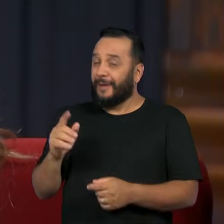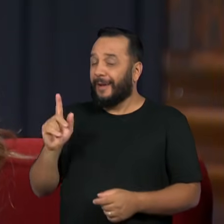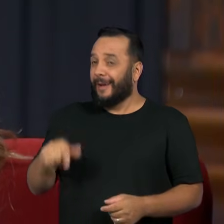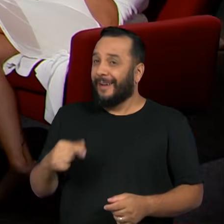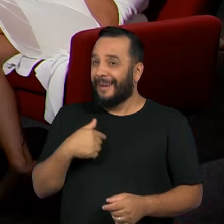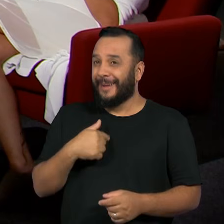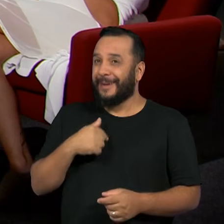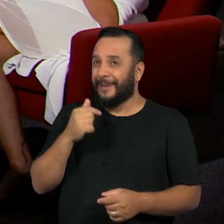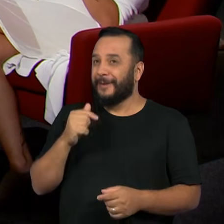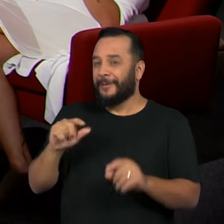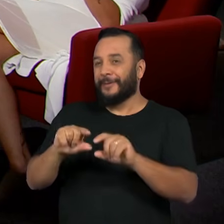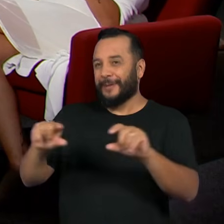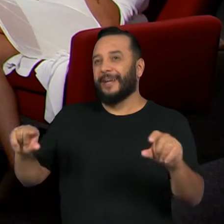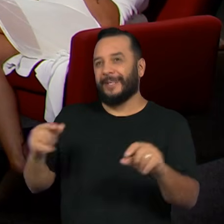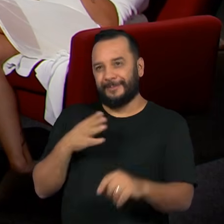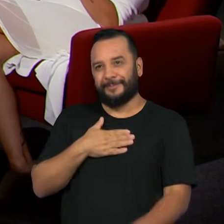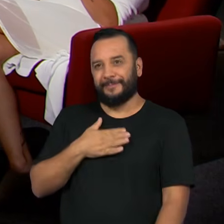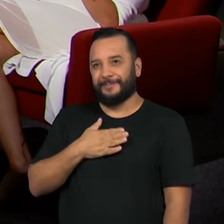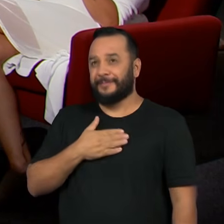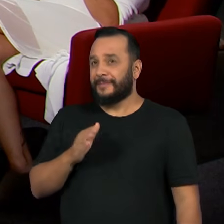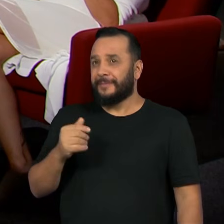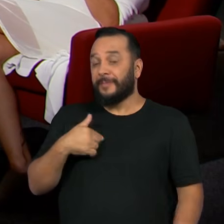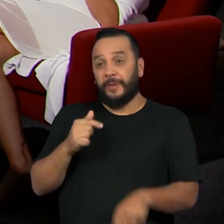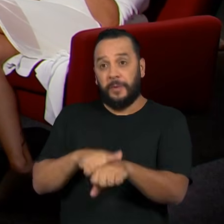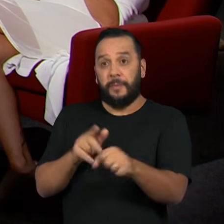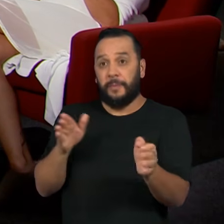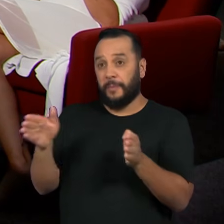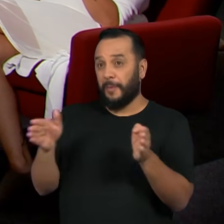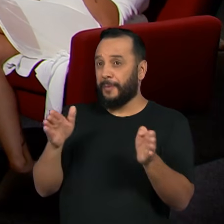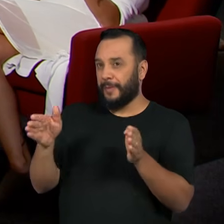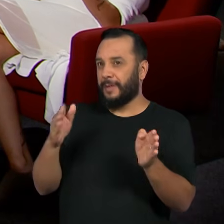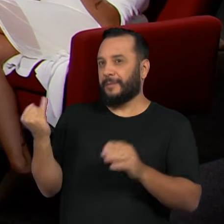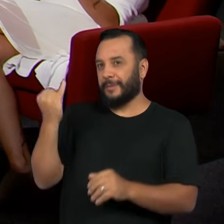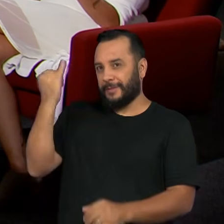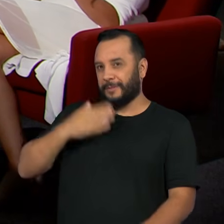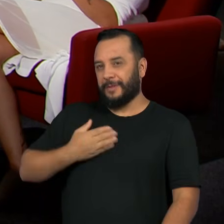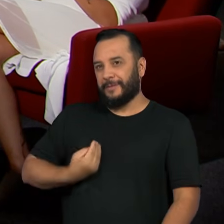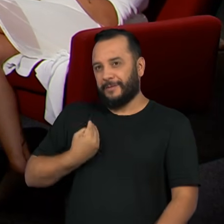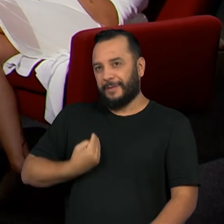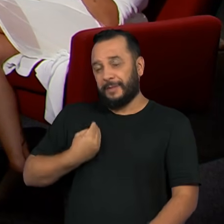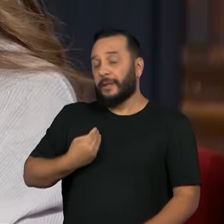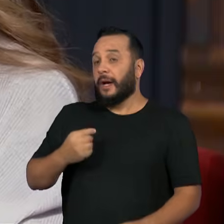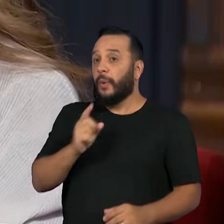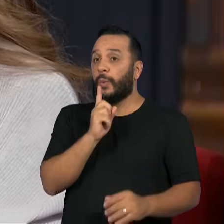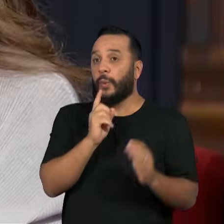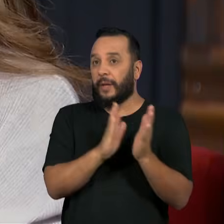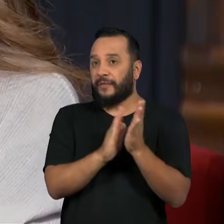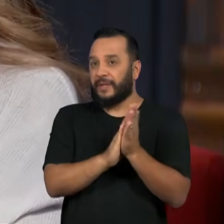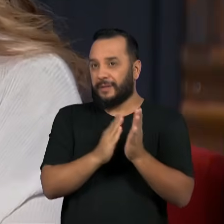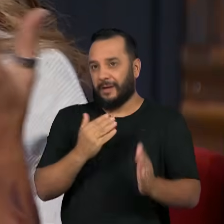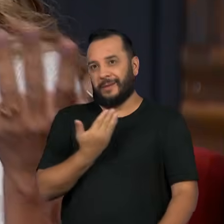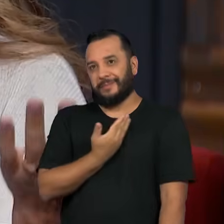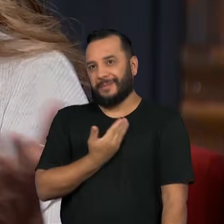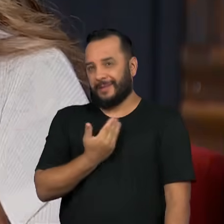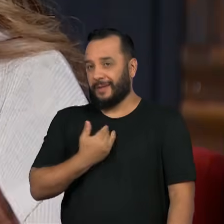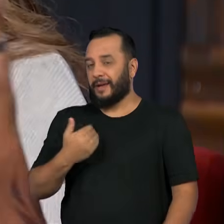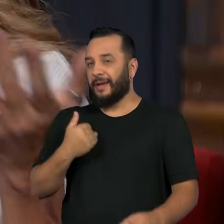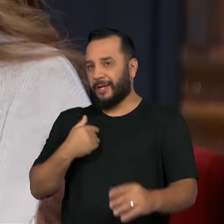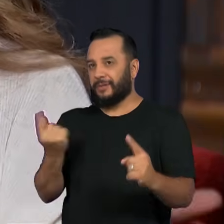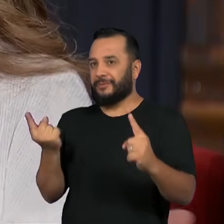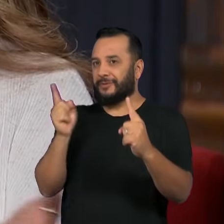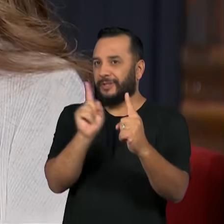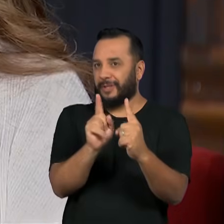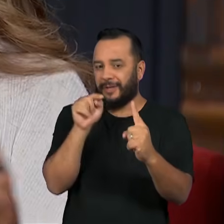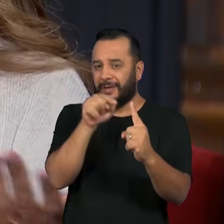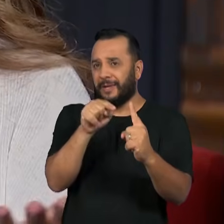né? É. Essa frase foi num momento histórico. Eu fui no aniversário de uma amiga e eu cheguei, era uma amiga que não